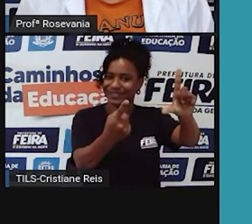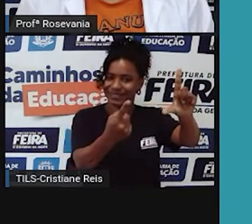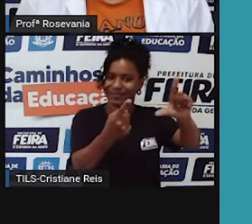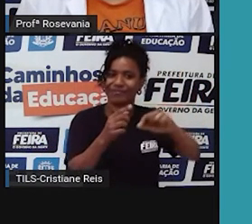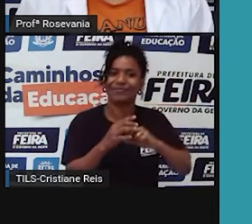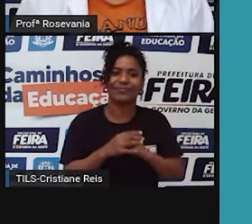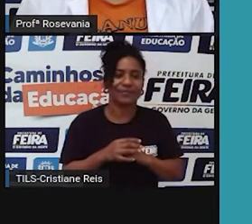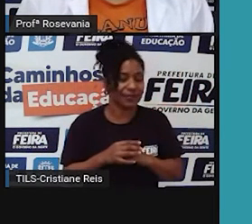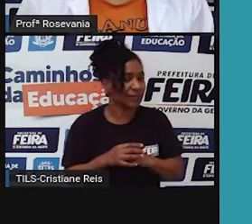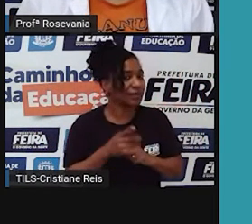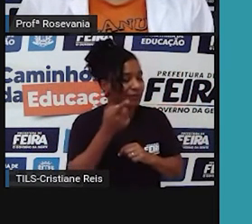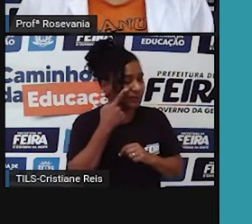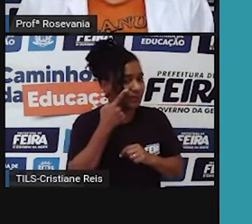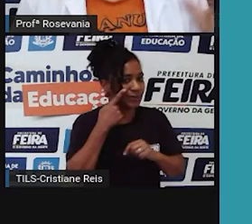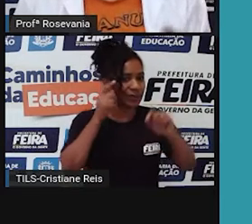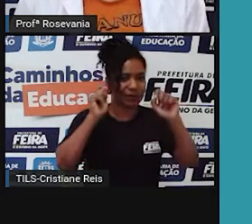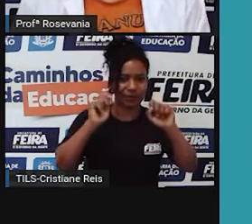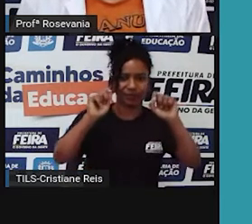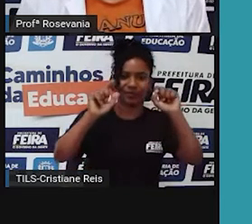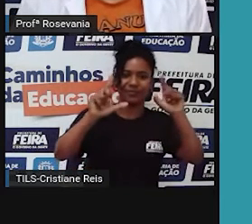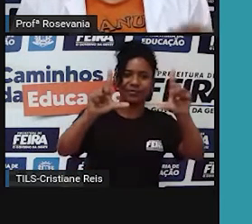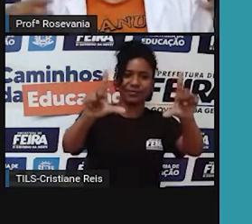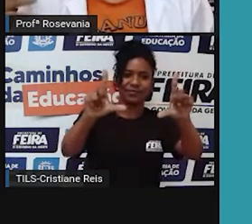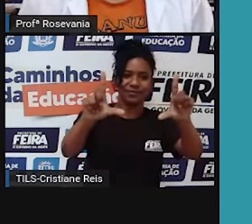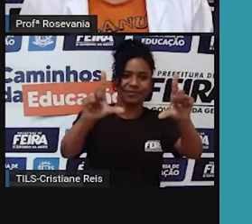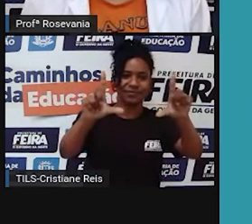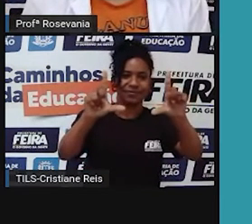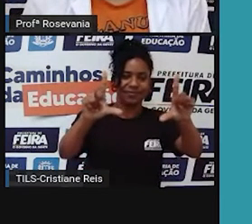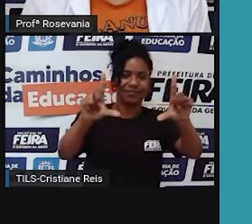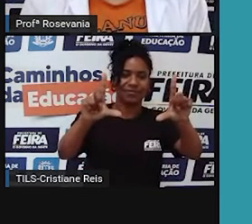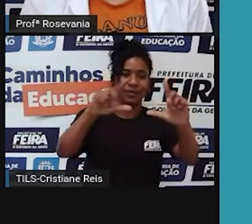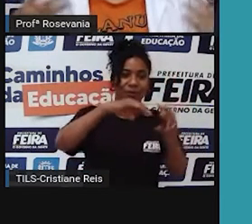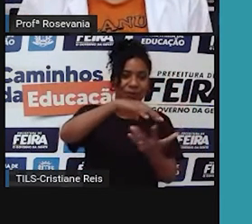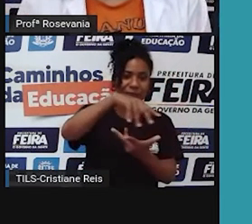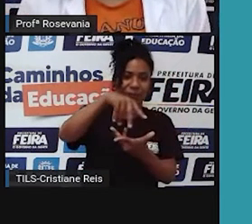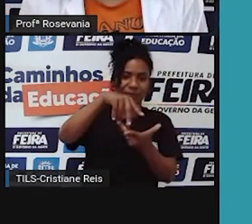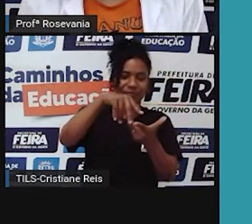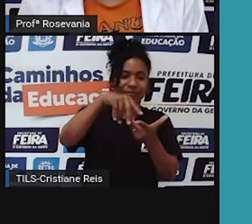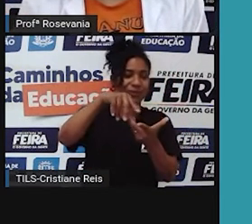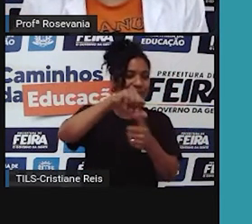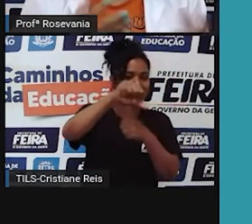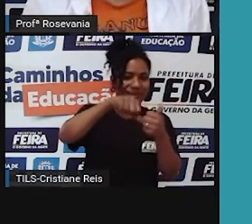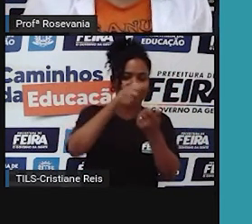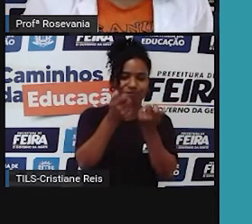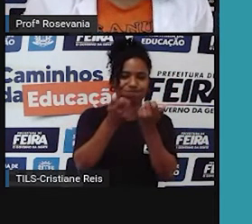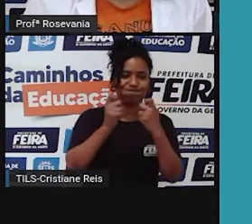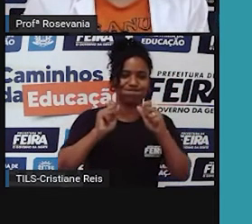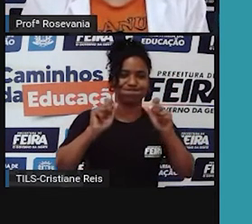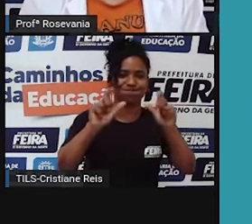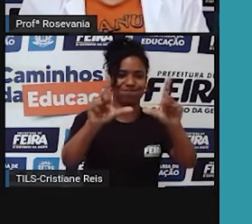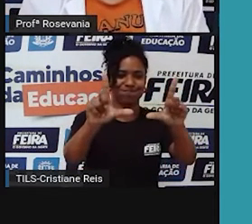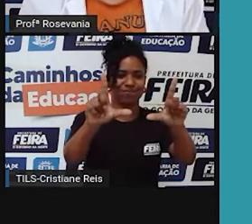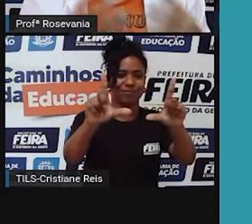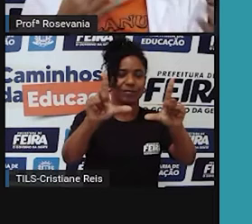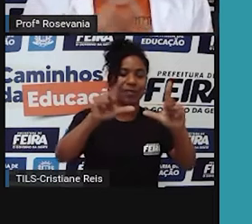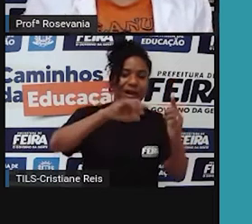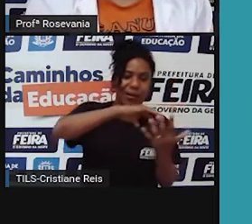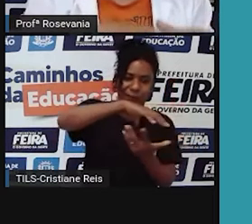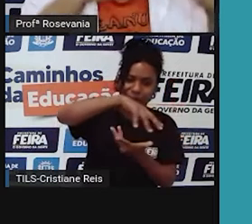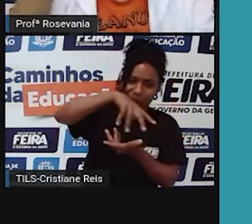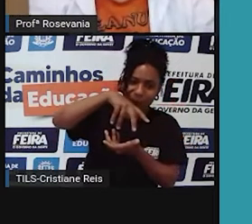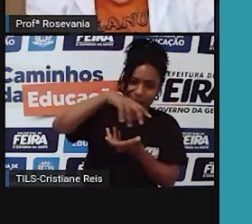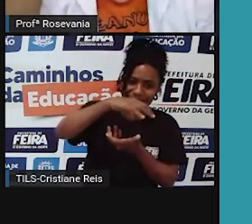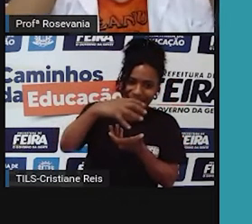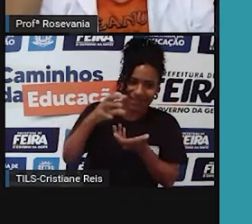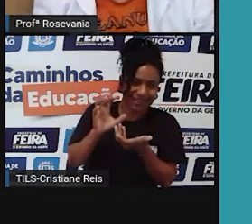grande desafio, porque você representar é uma superfície, né, redonda. Numa superfície redonda fica mais fácil, embora